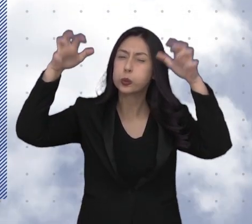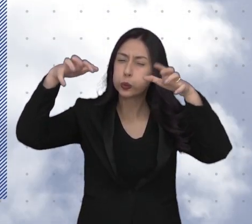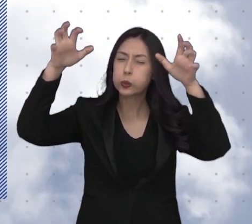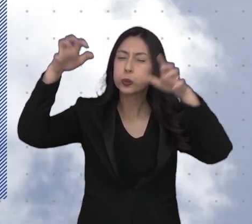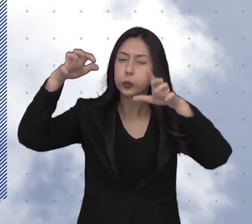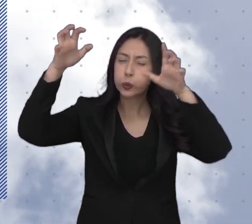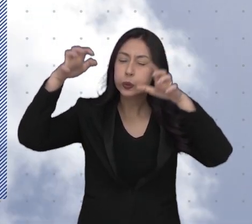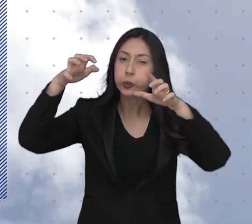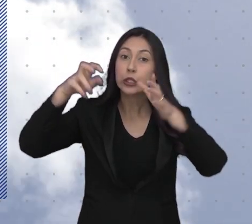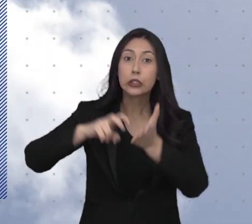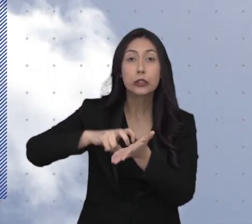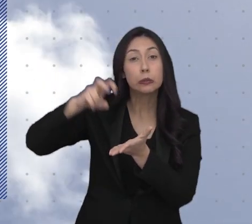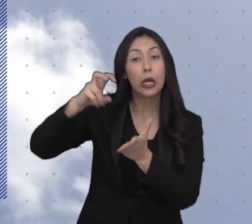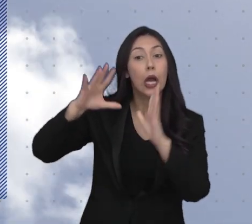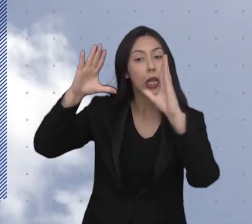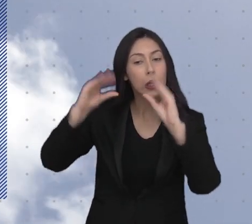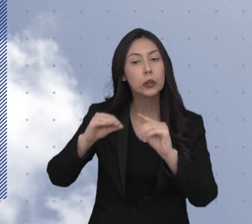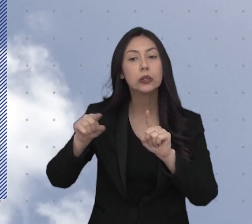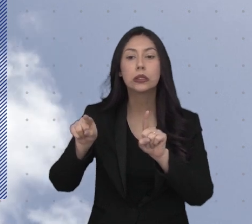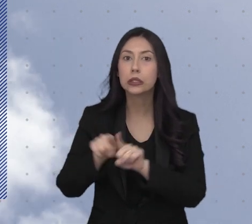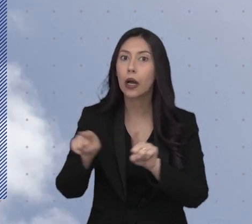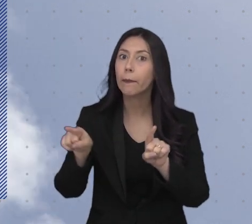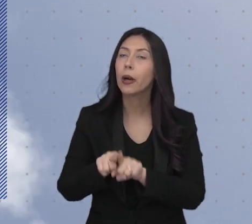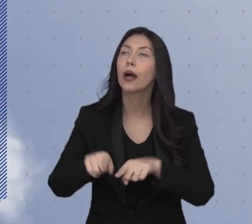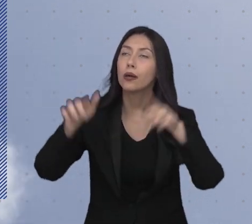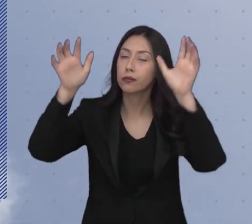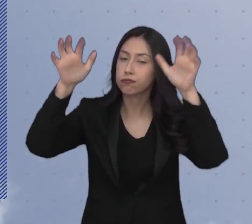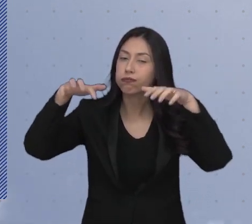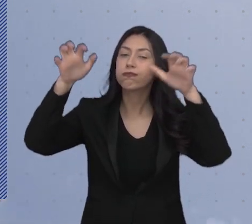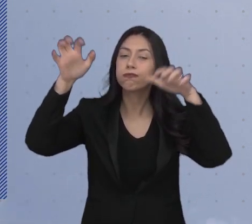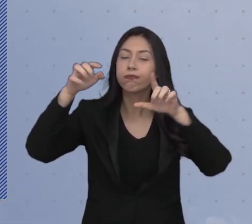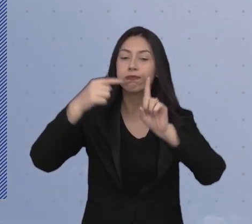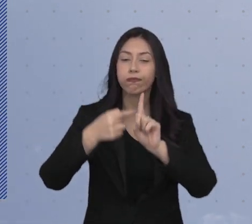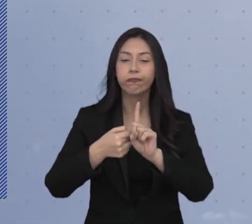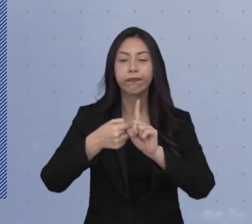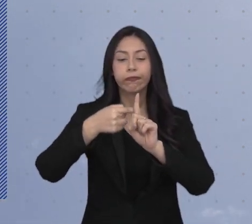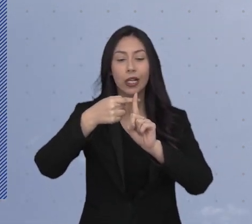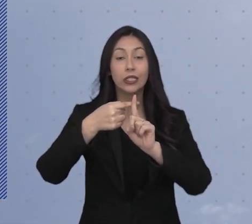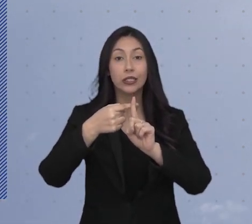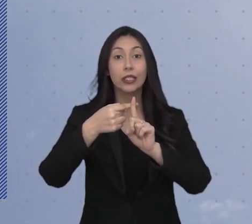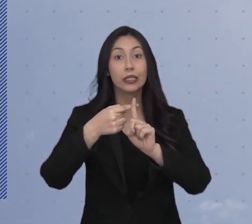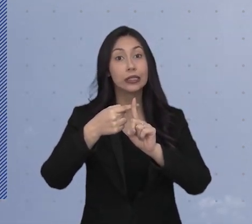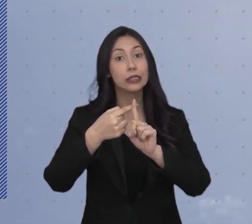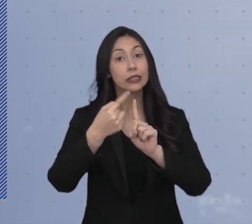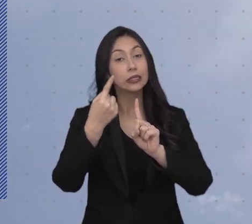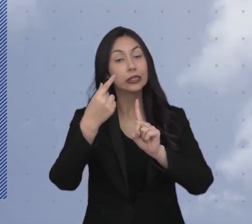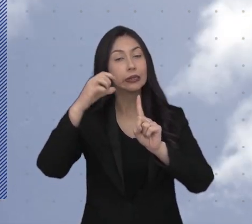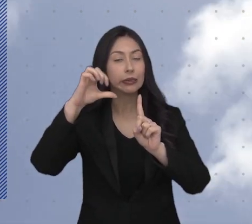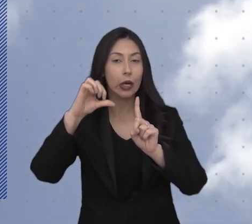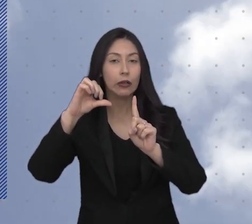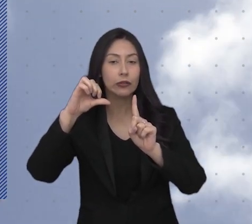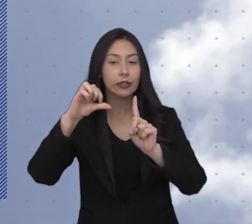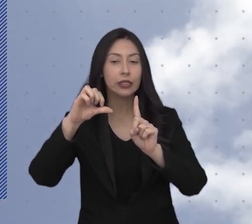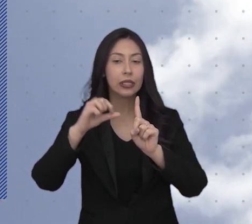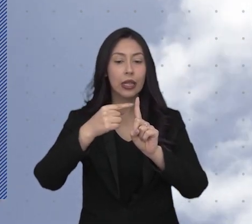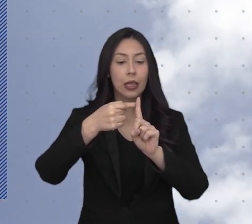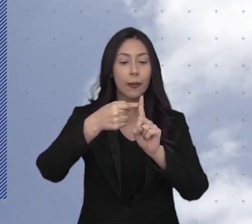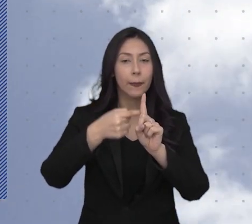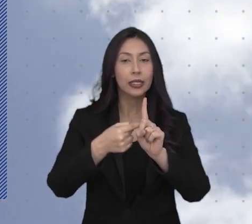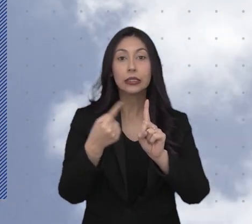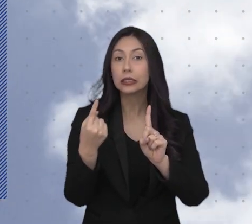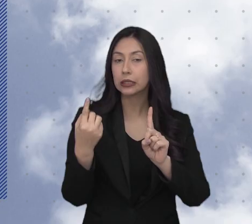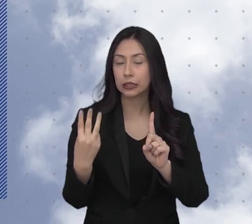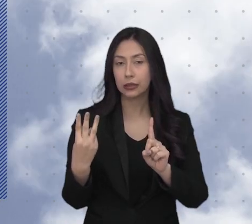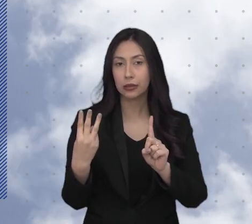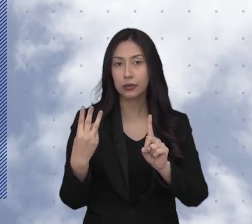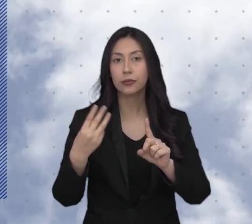chuvosa. Durante dia e noite também deve haver pancadas de chuva. A temperatura máxima esperada é de 19 graus e